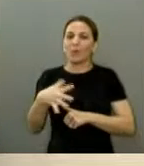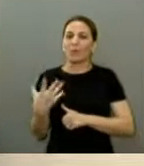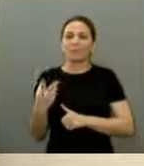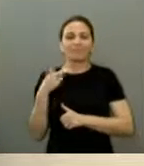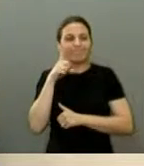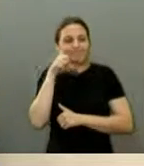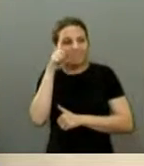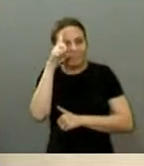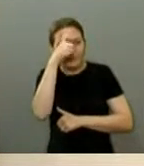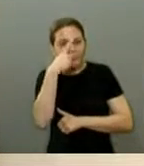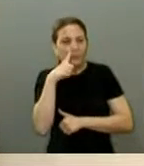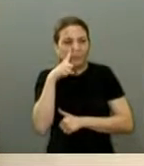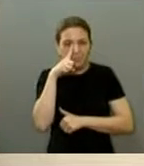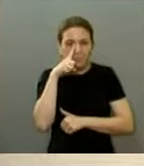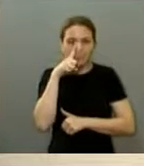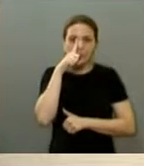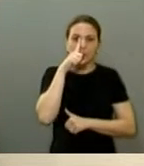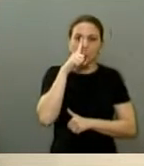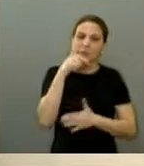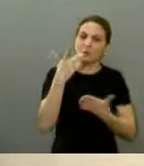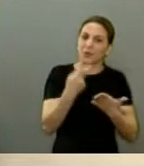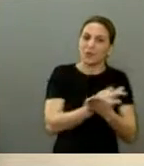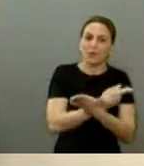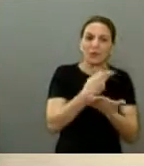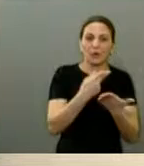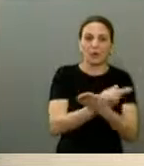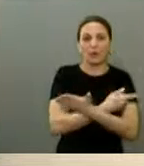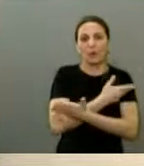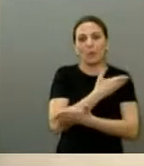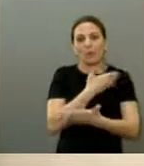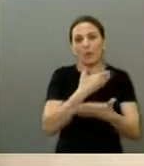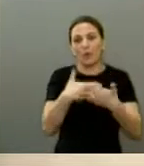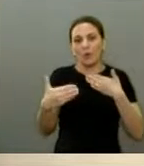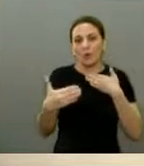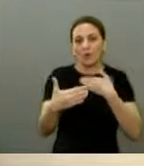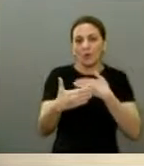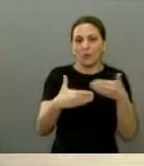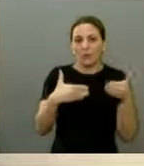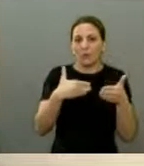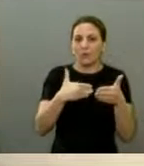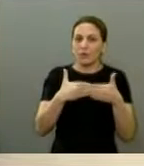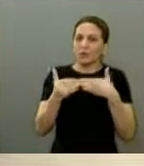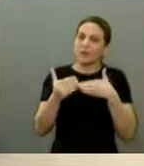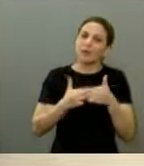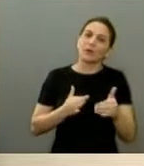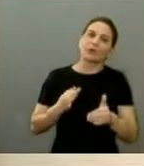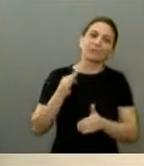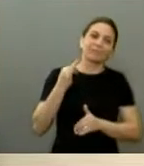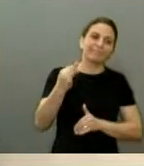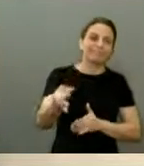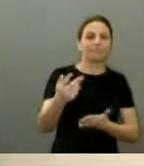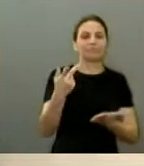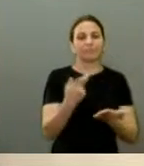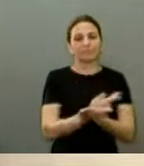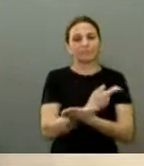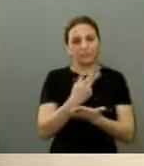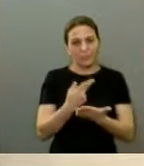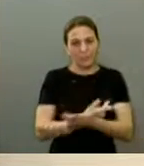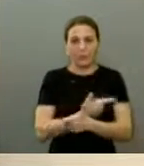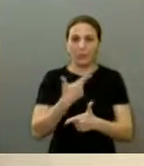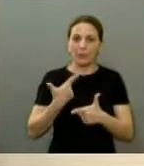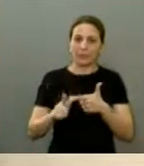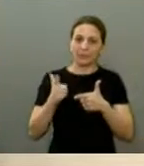sensível, onde qualquer erro pode provocar consequências dramáticas.